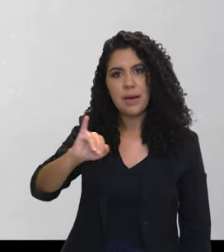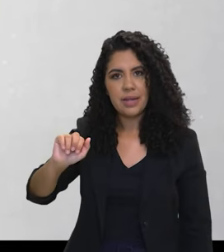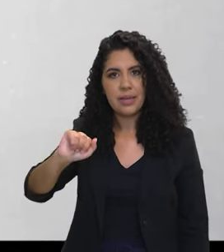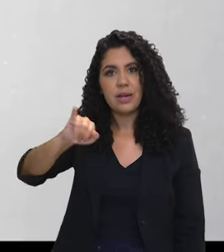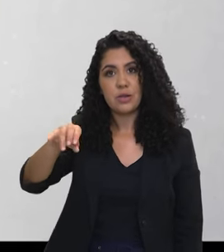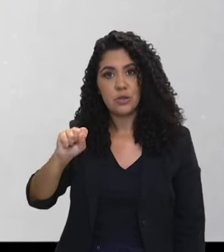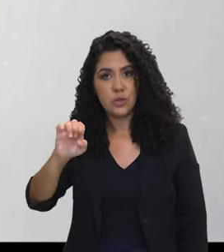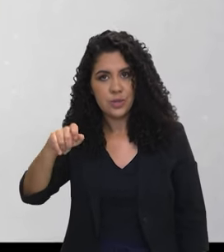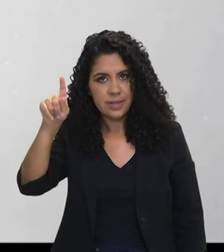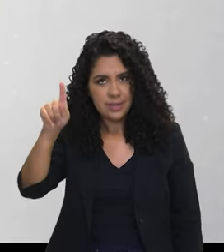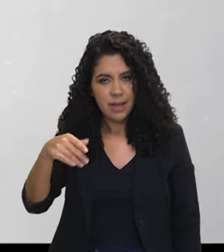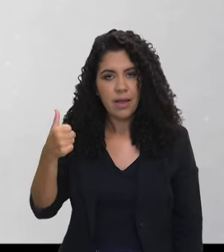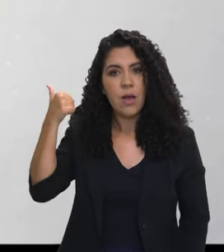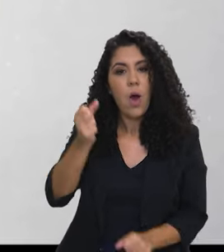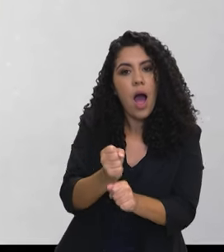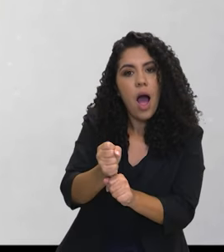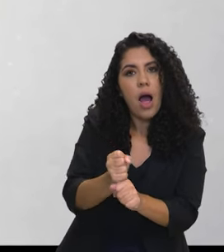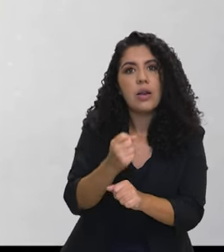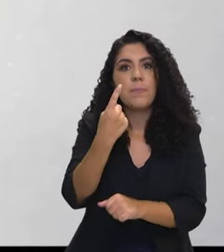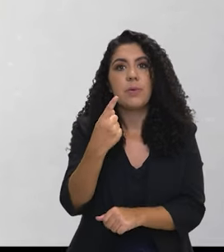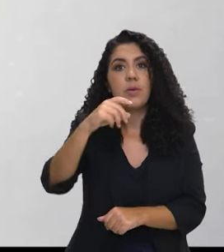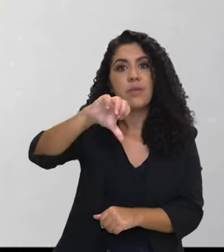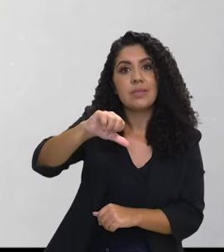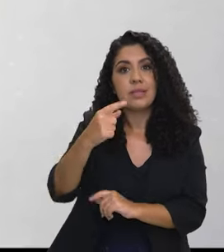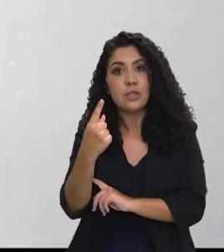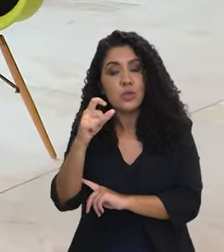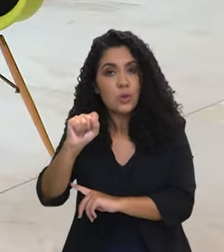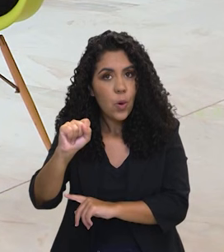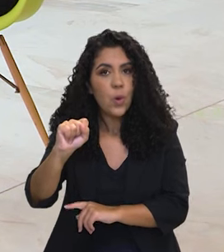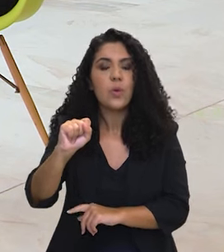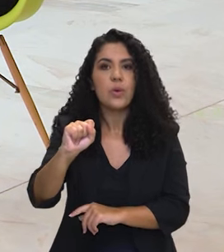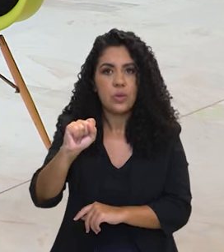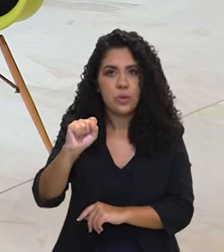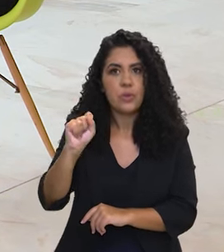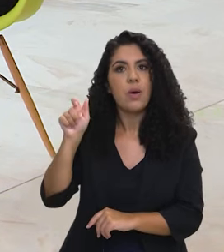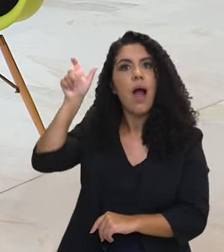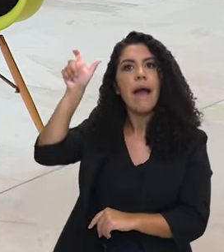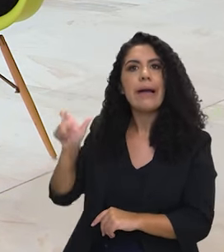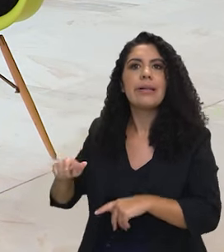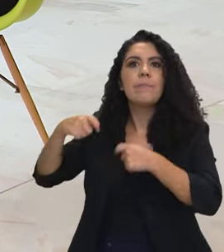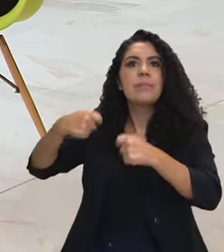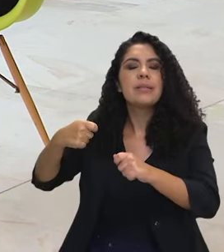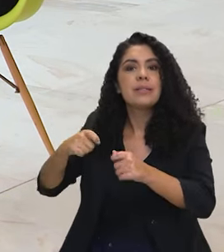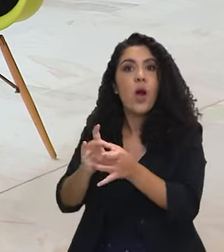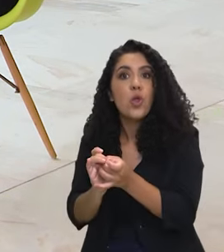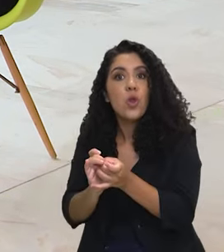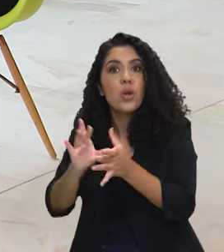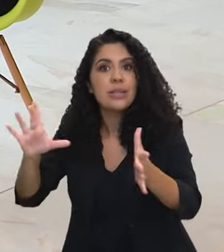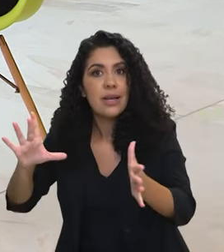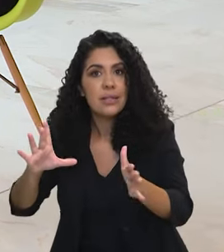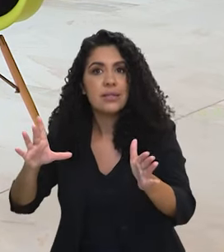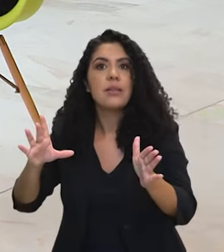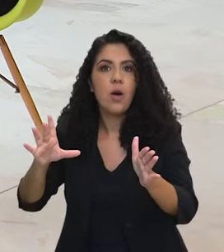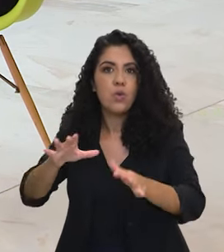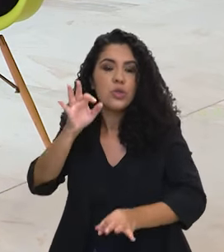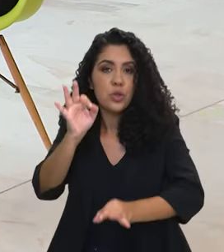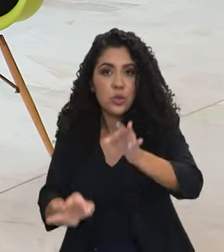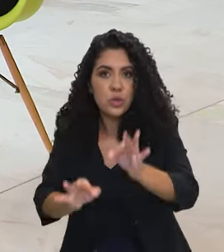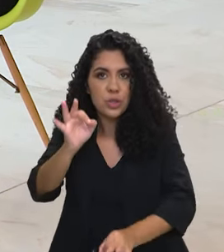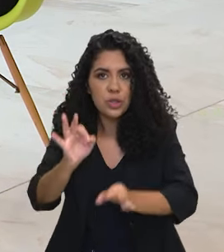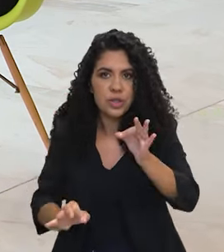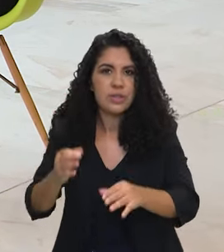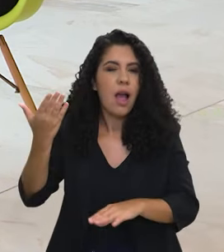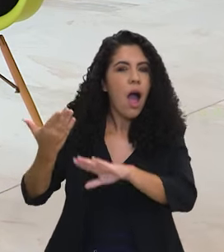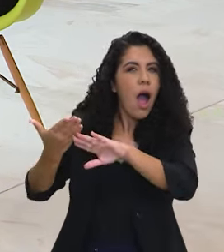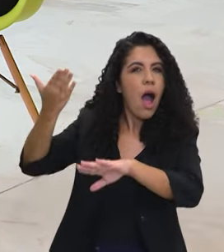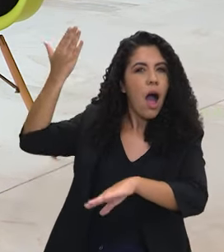Maria José de Castro Rebelo, em 1918. Ela precisa de um parecer jurídico na época do Rui Barbosa para